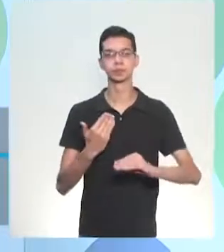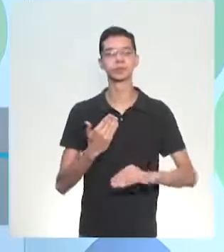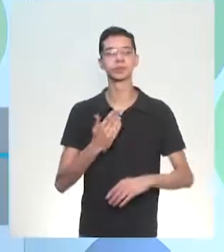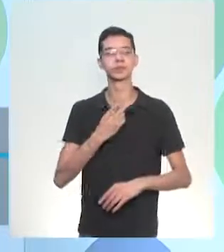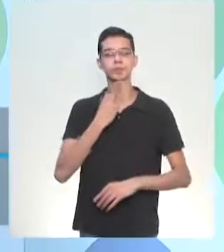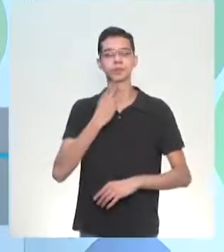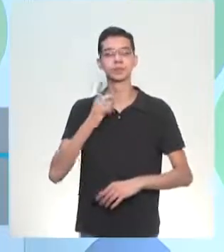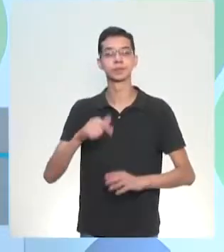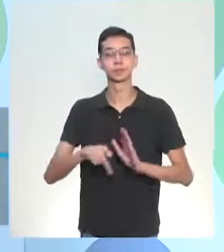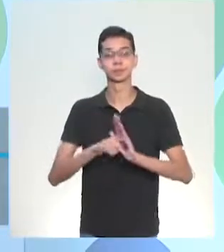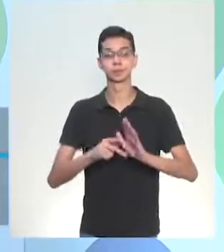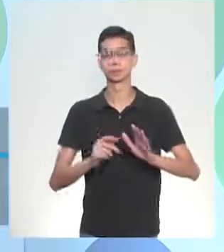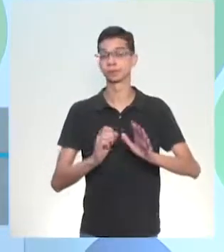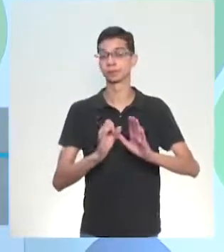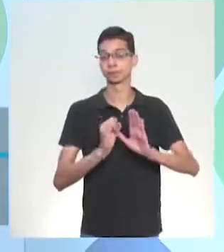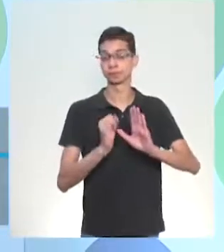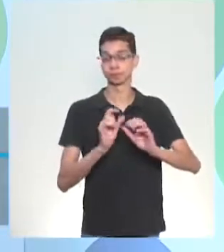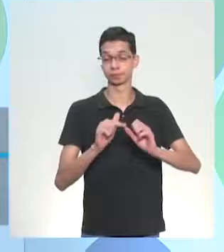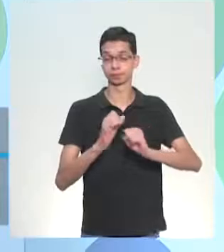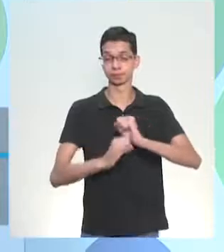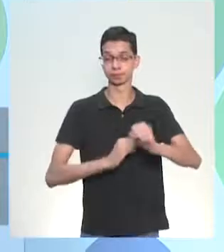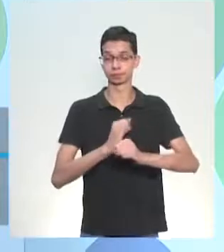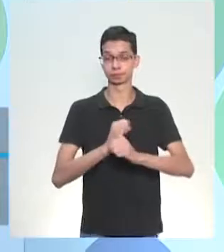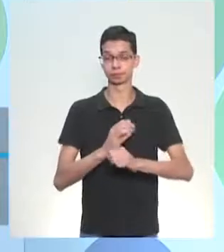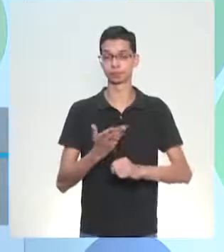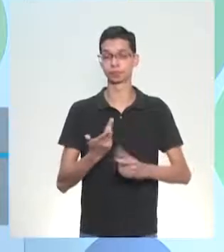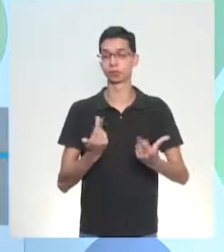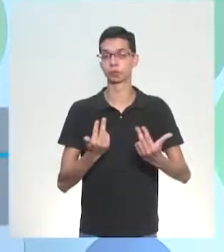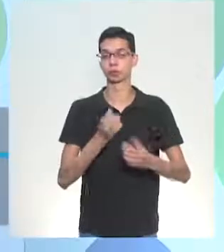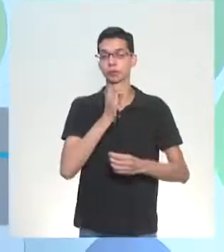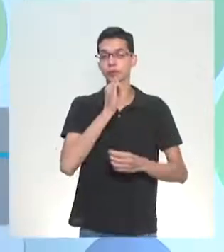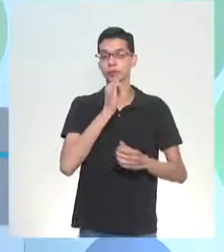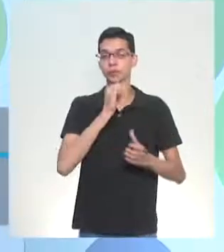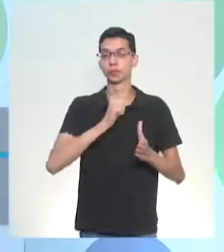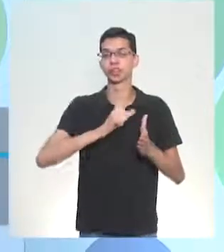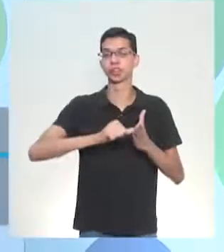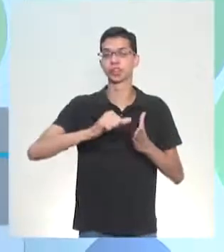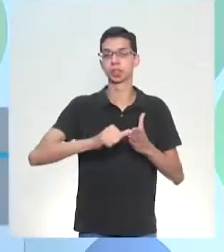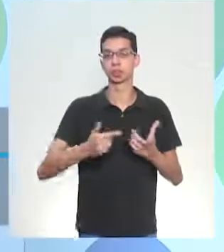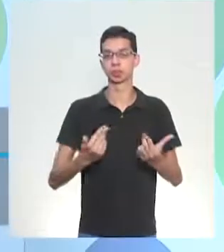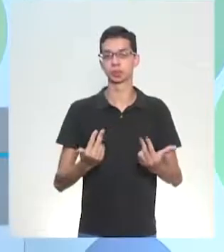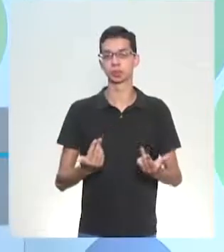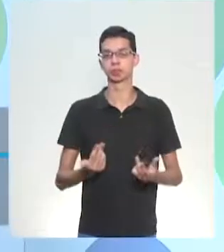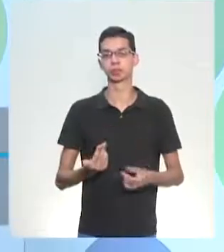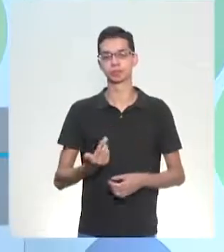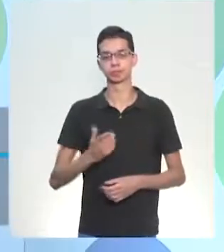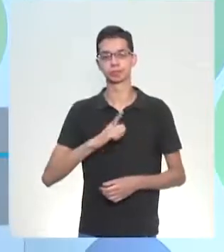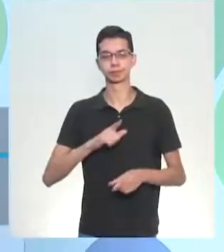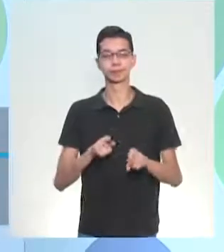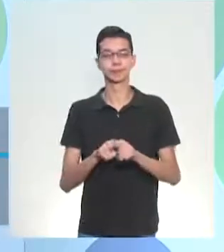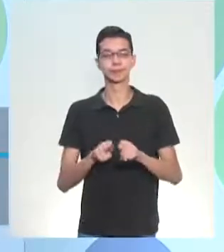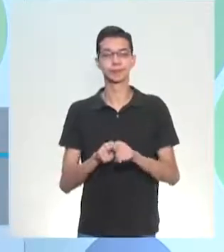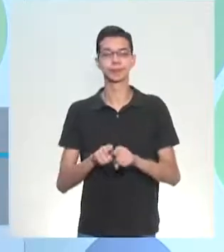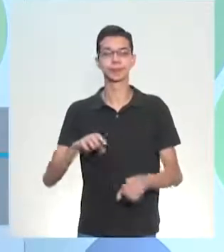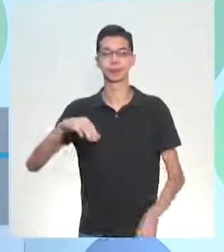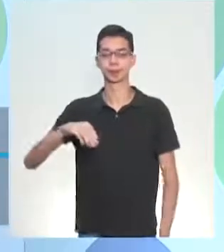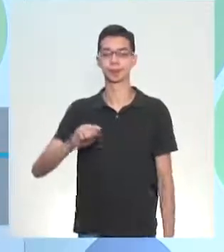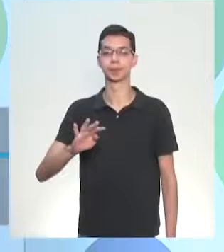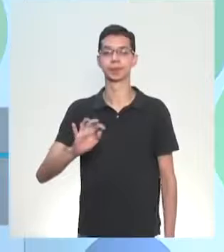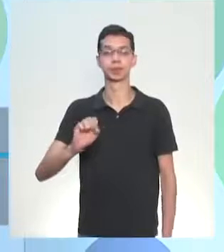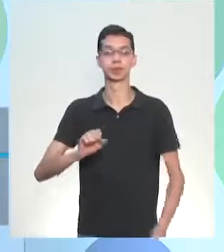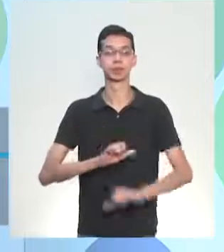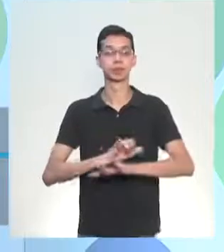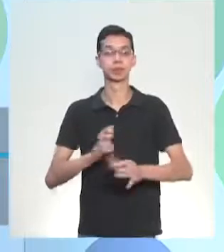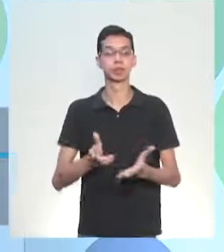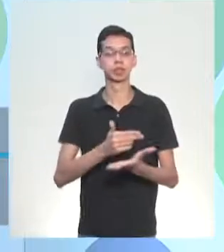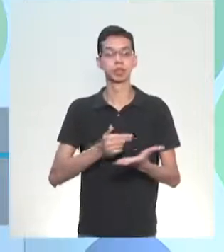da internet, né? O aluno Matheus ainda está falando sobre a charge, dizendo que não conhece muito. Charge não conhece muito, mas memes